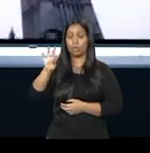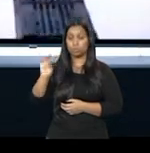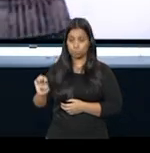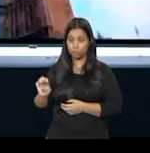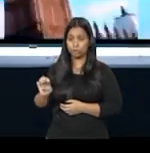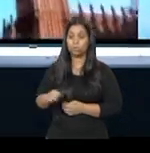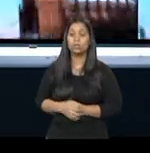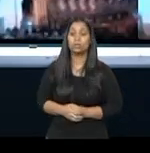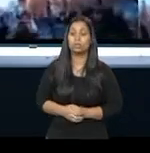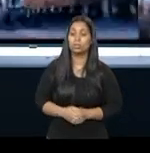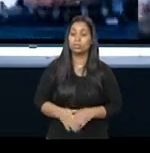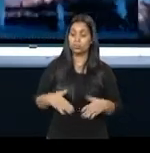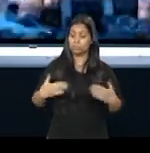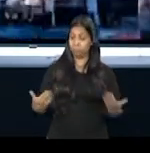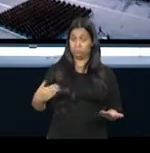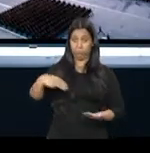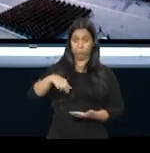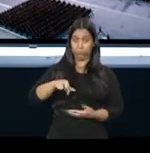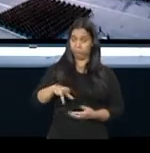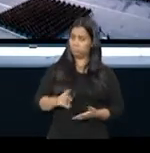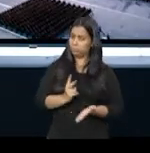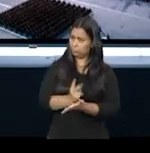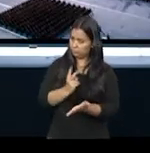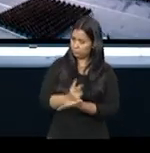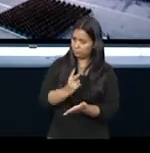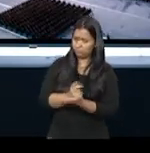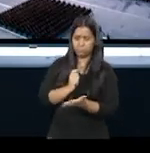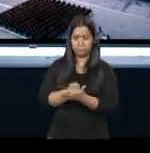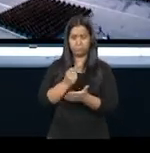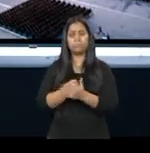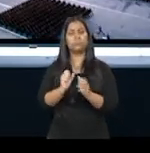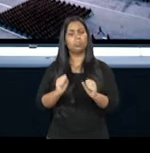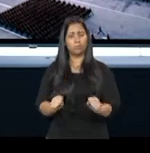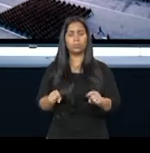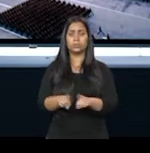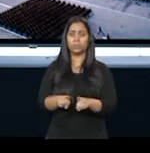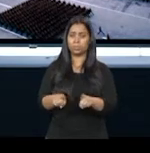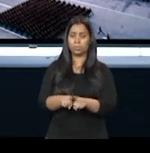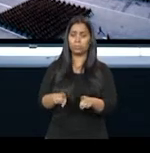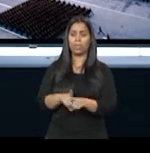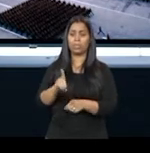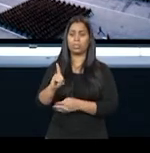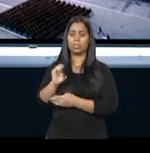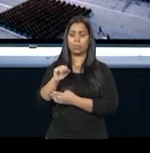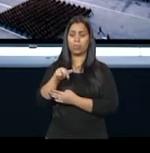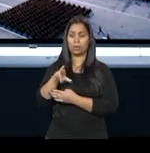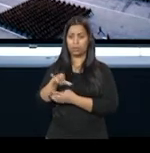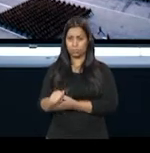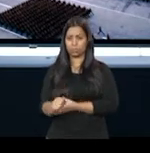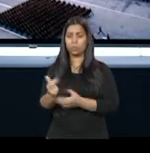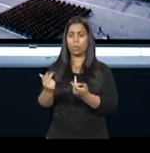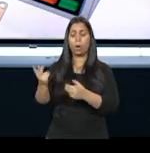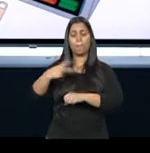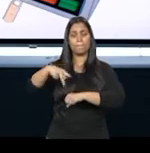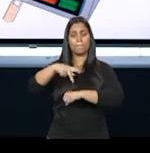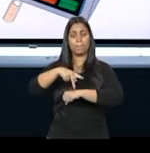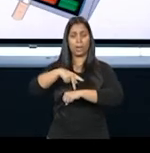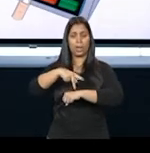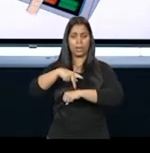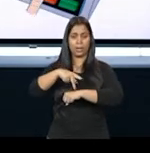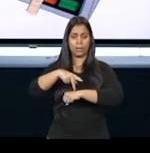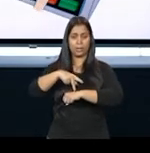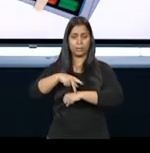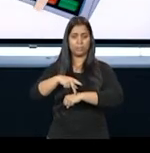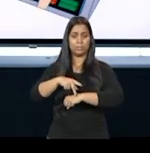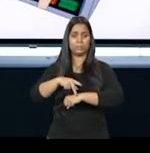uma monarquia não vai ser sempre ditatorial, ela pode ser democrática, como no caso da Inglaterra, que tem